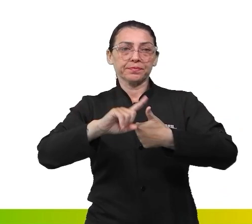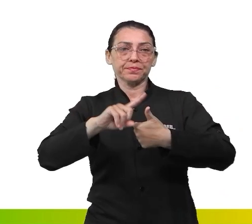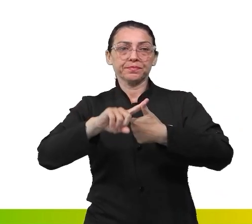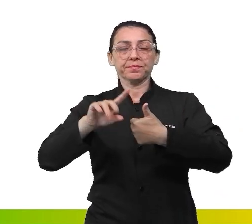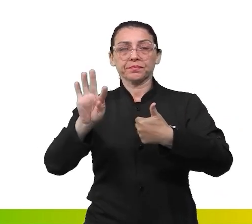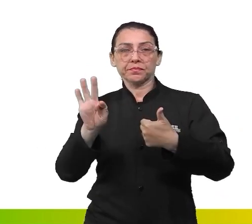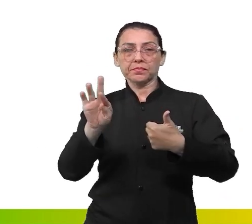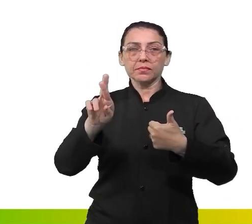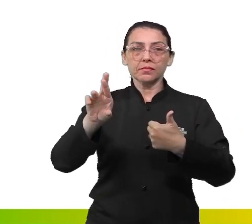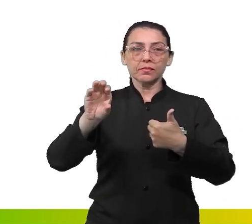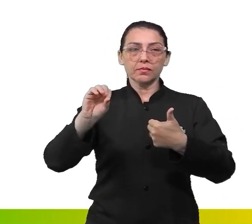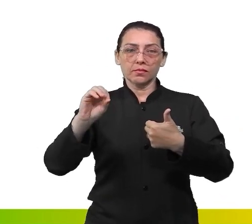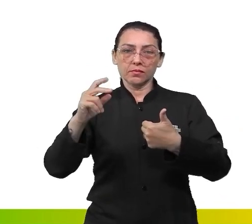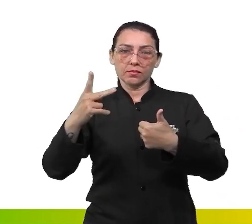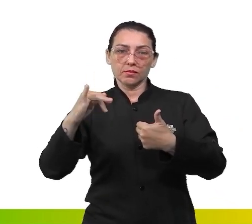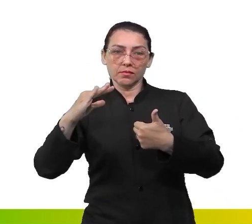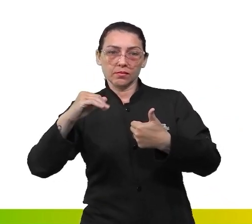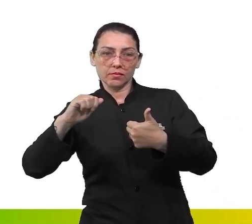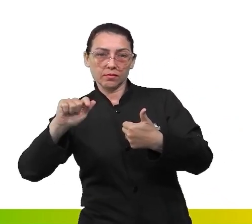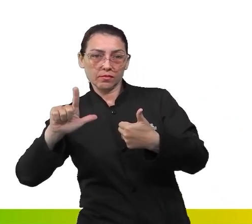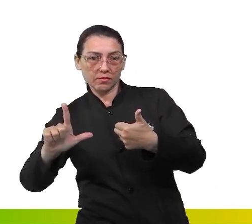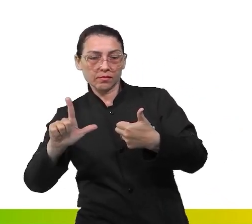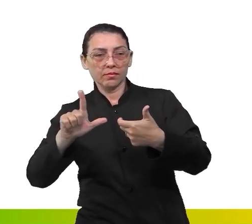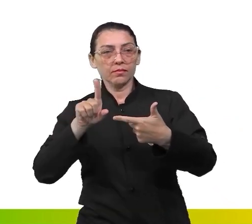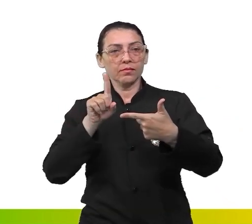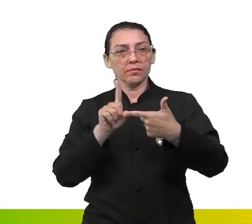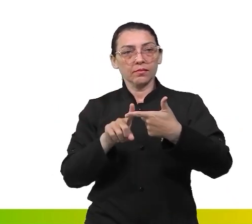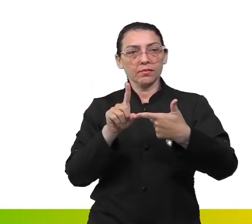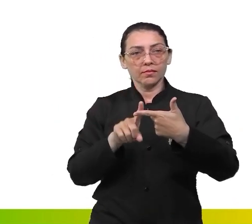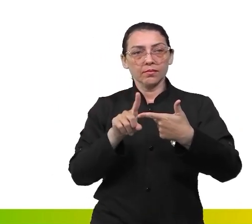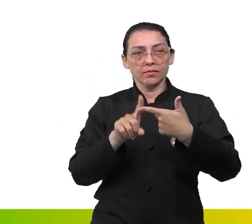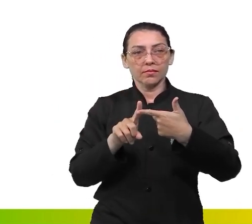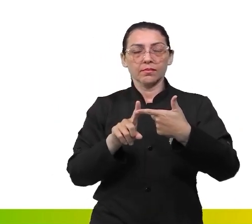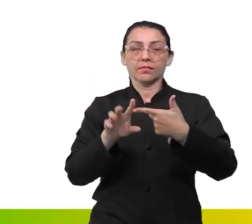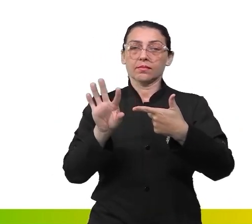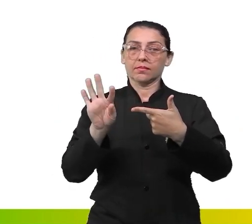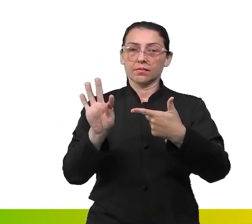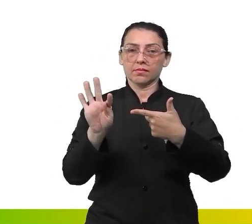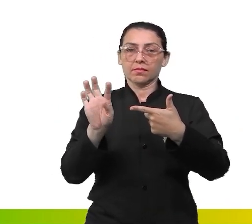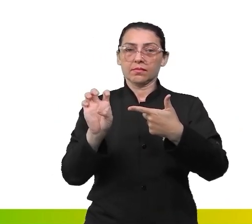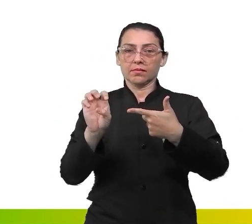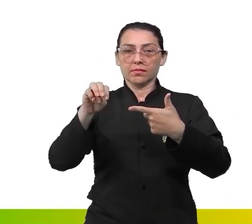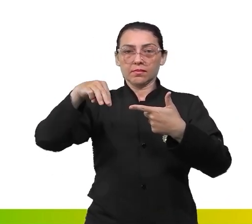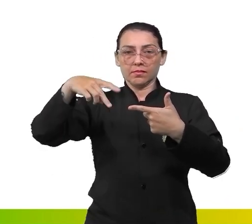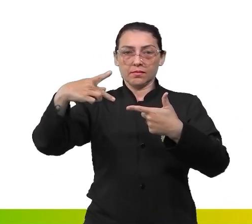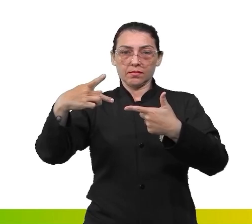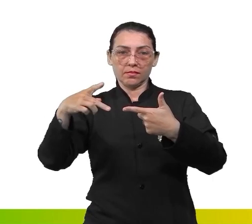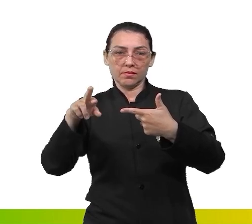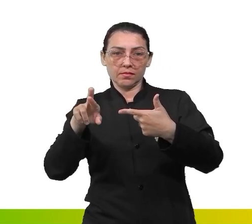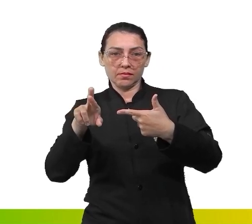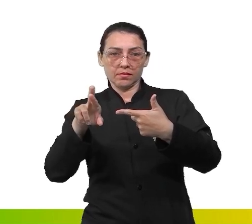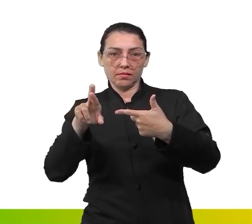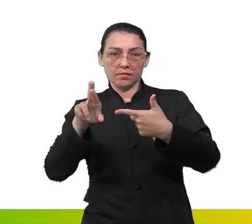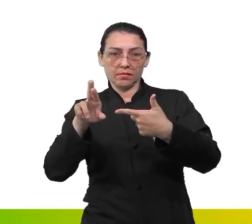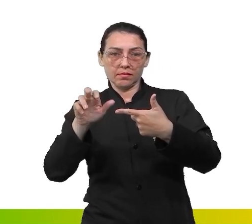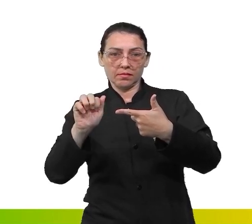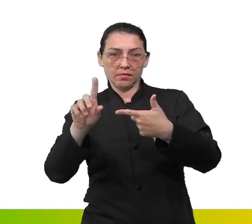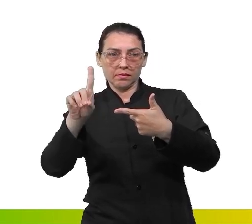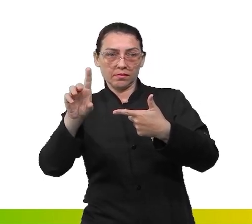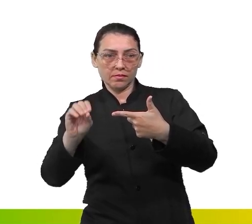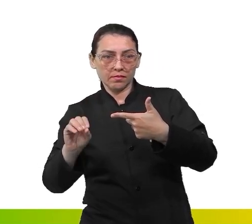pode encontrar aqui no continente? A gente pode encontrar aí uma grande diversidade. A gente vai encontrar climas do